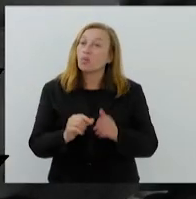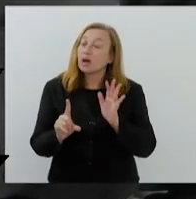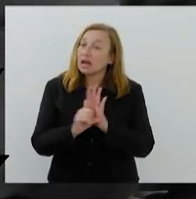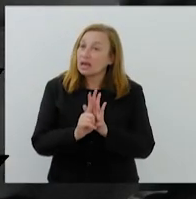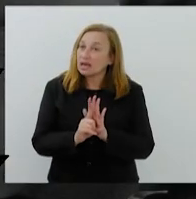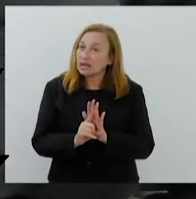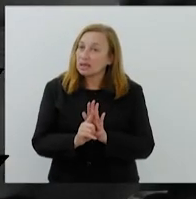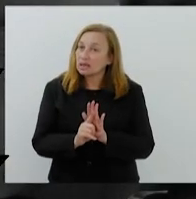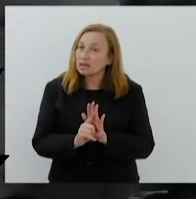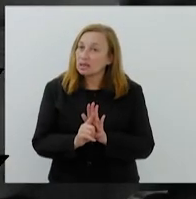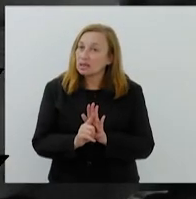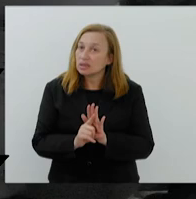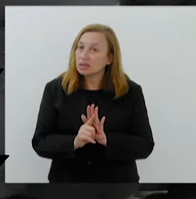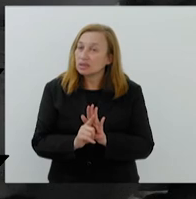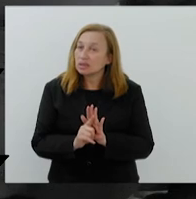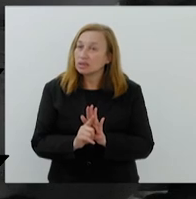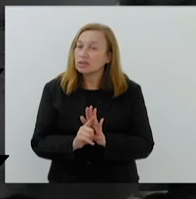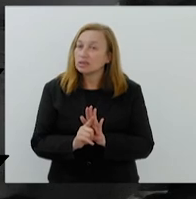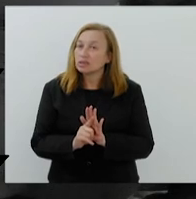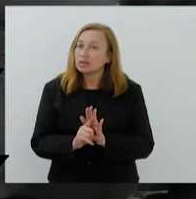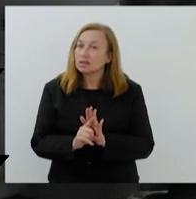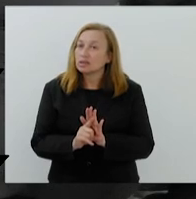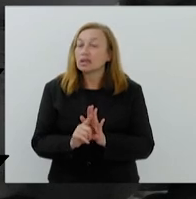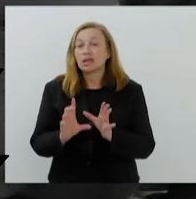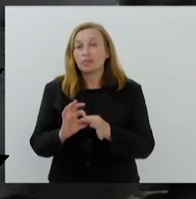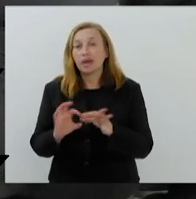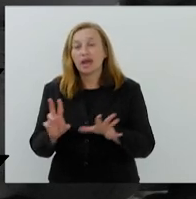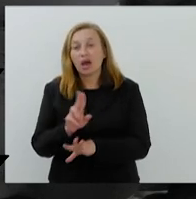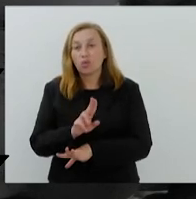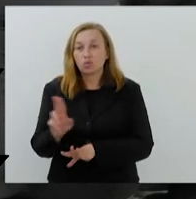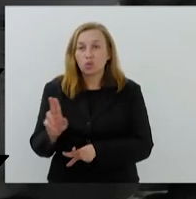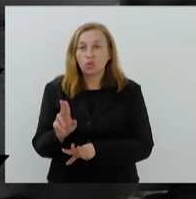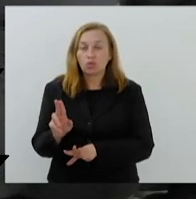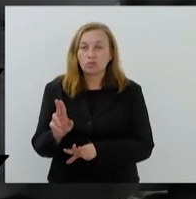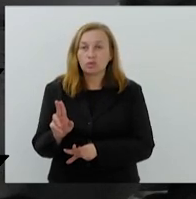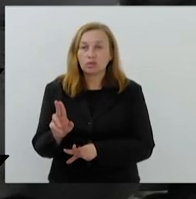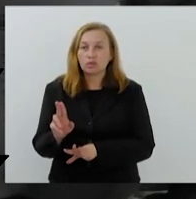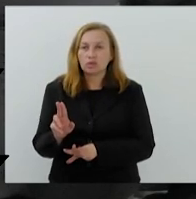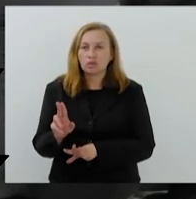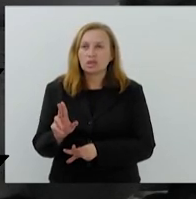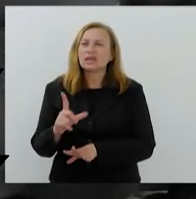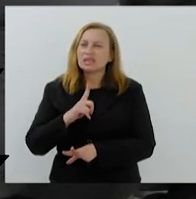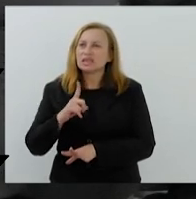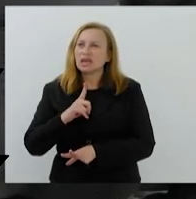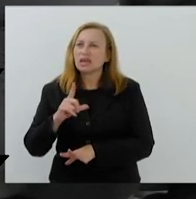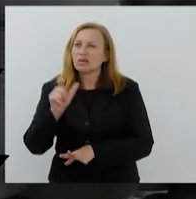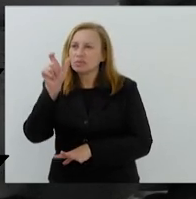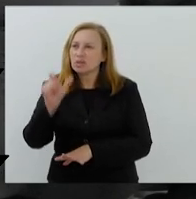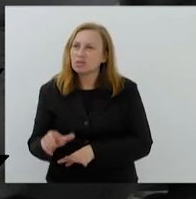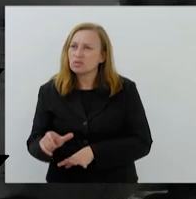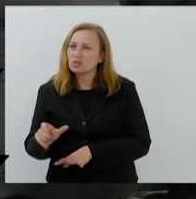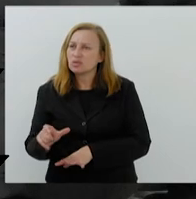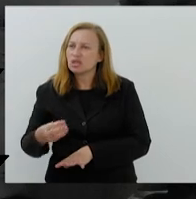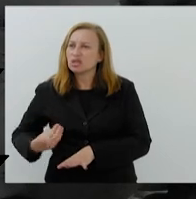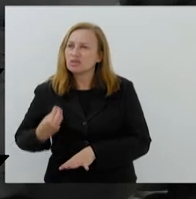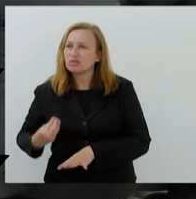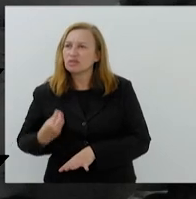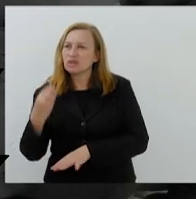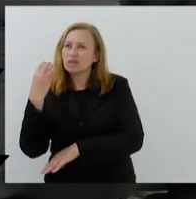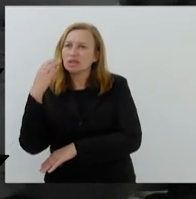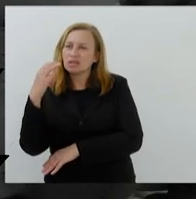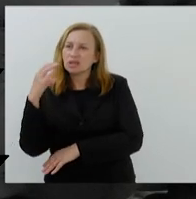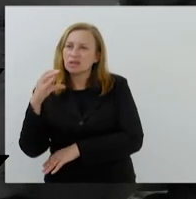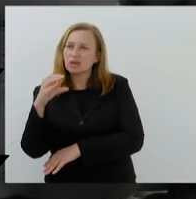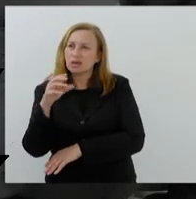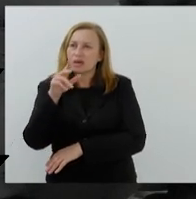que dá o logradouro com o nome do... Tem alguém de Niterói? Do Paulo Gustavo. Né?